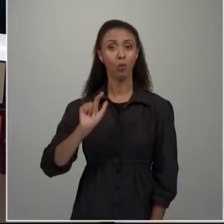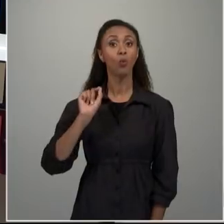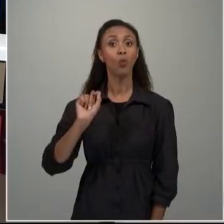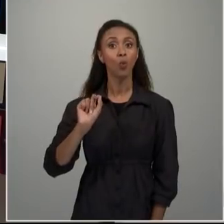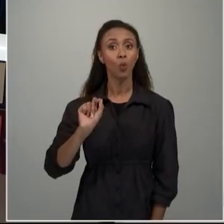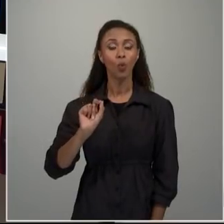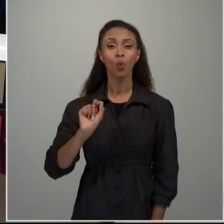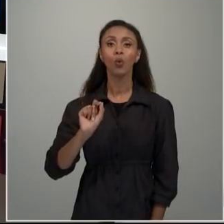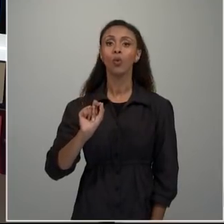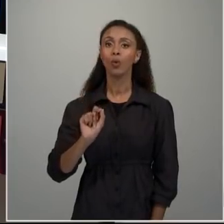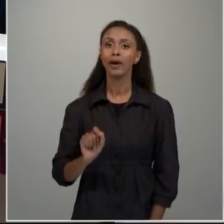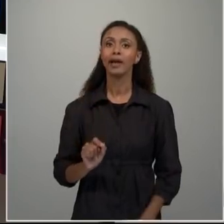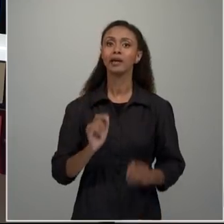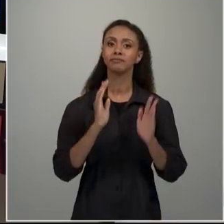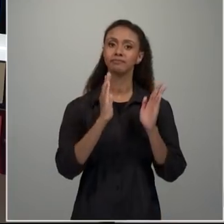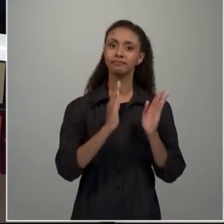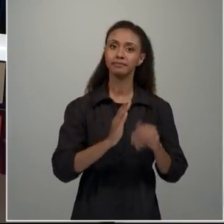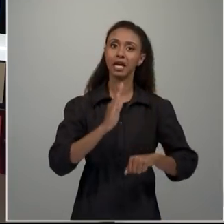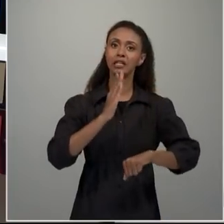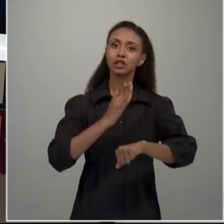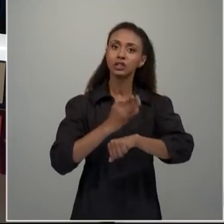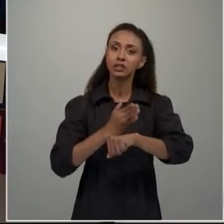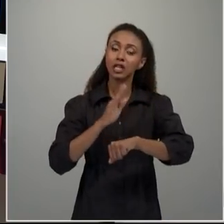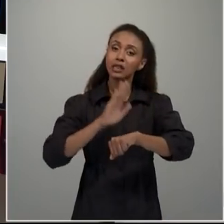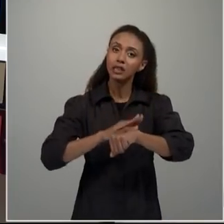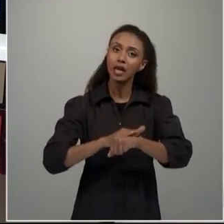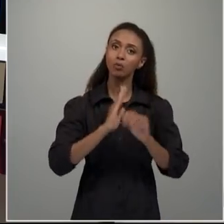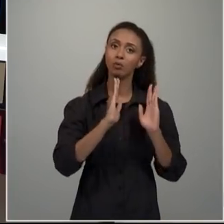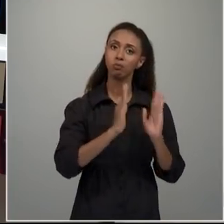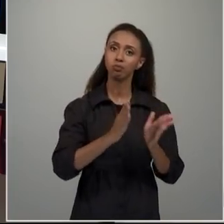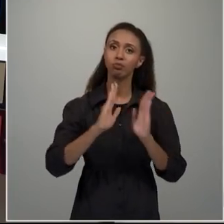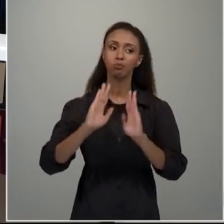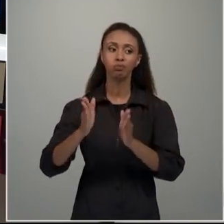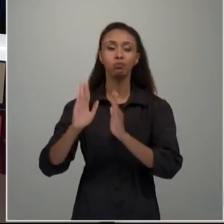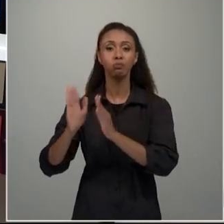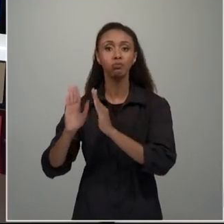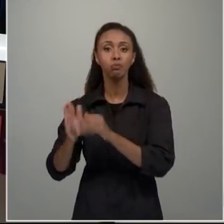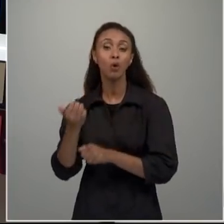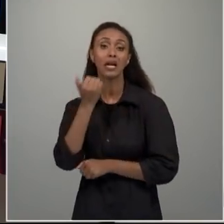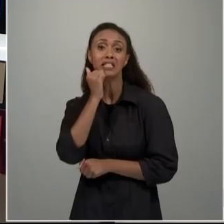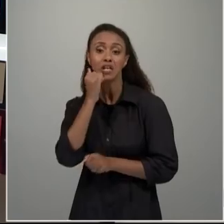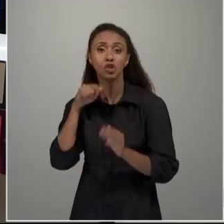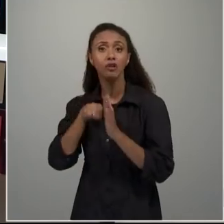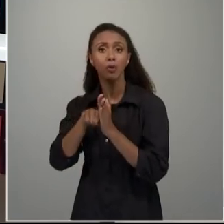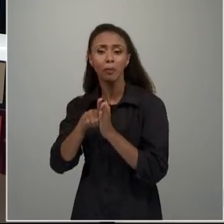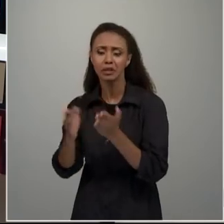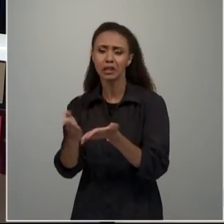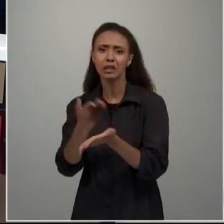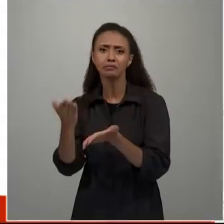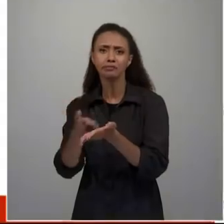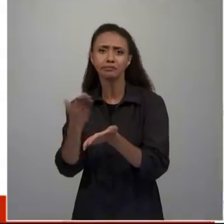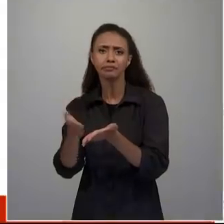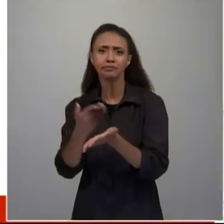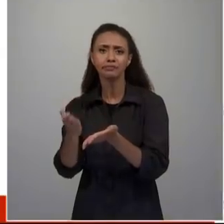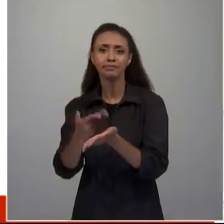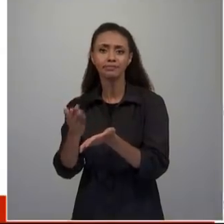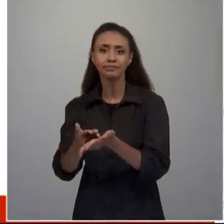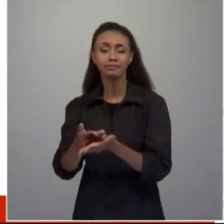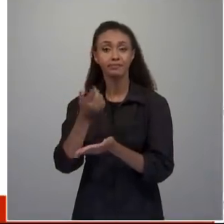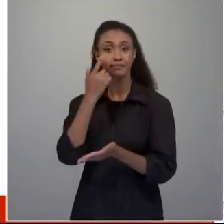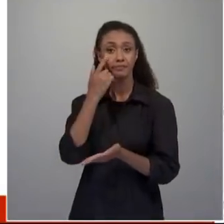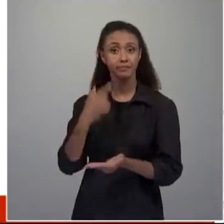uma revista científica acadêmica que tem artigos esse texto aqui de harvard ó se você for olhar pra